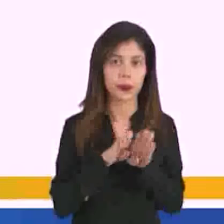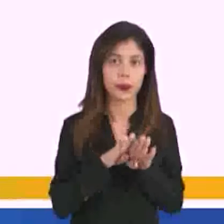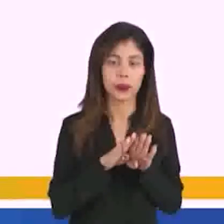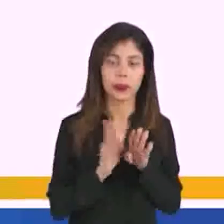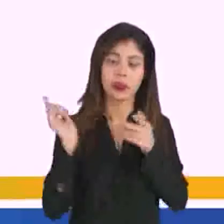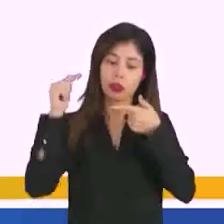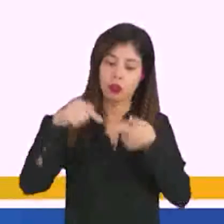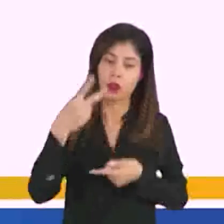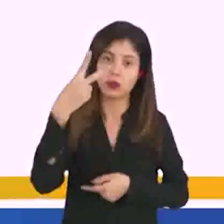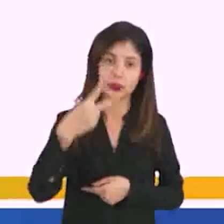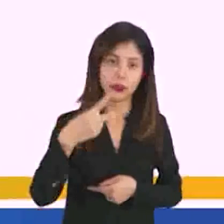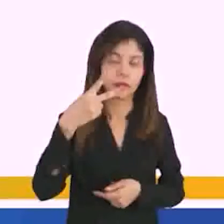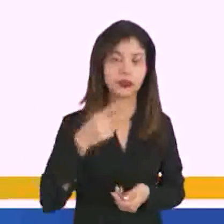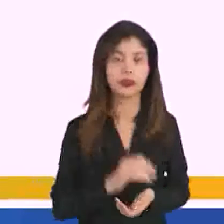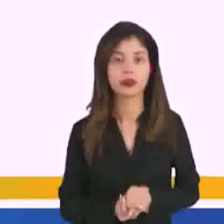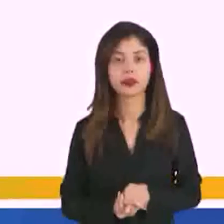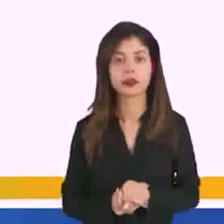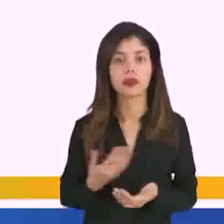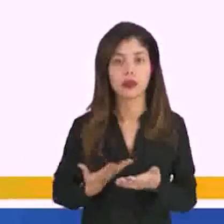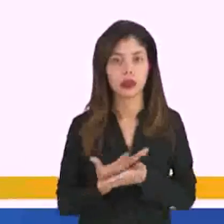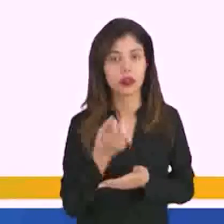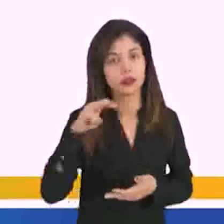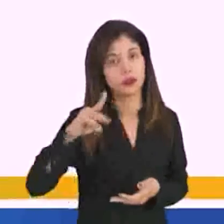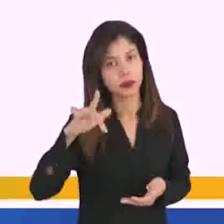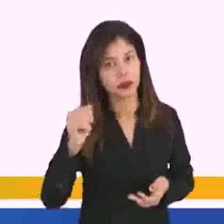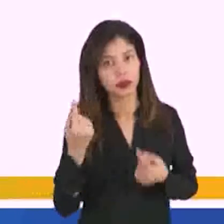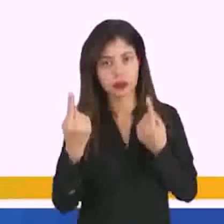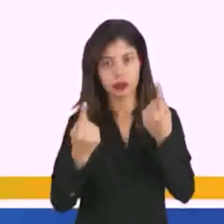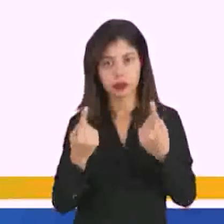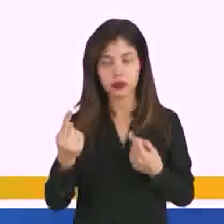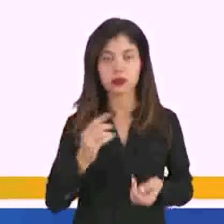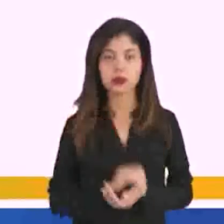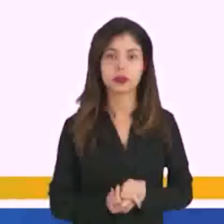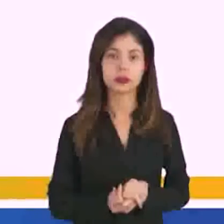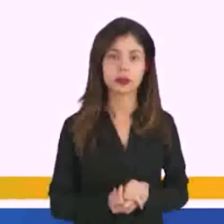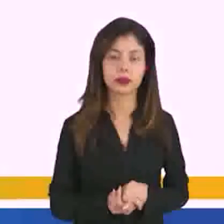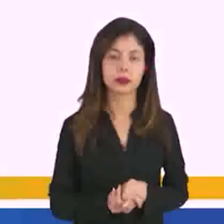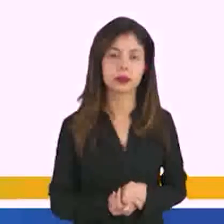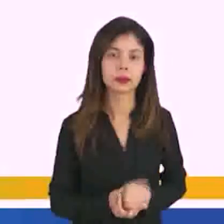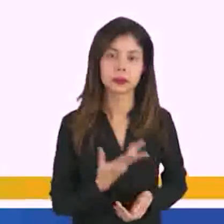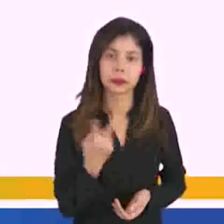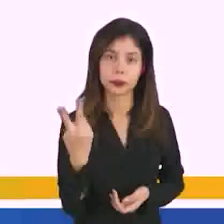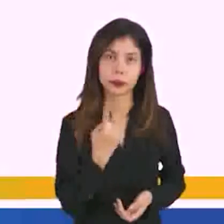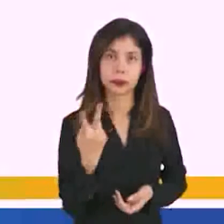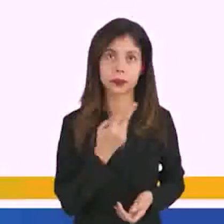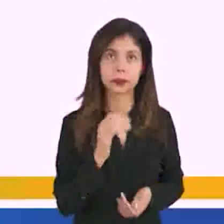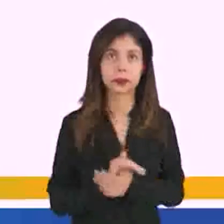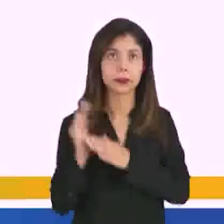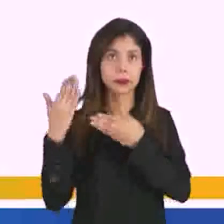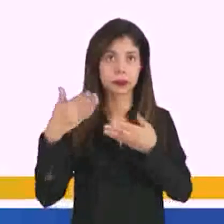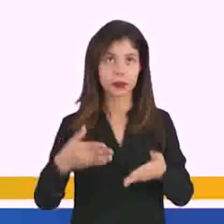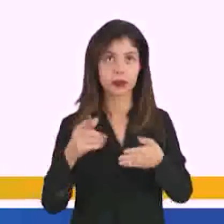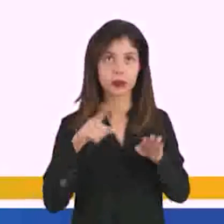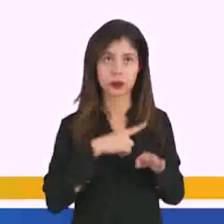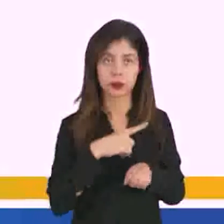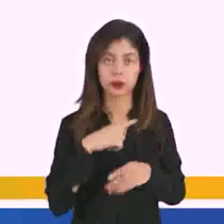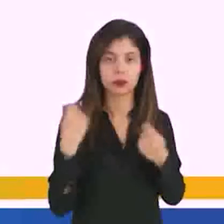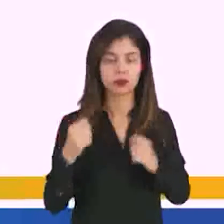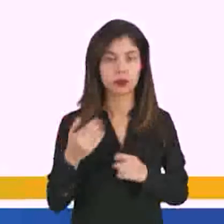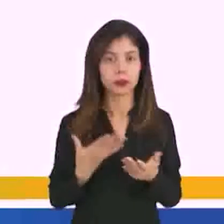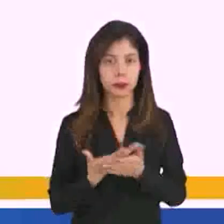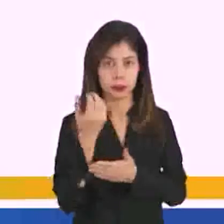desse conjunto de dados, né, e extrair a média aritmética entre eles, ou seja, os 2 termos centrais